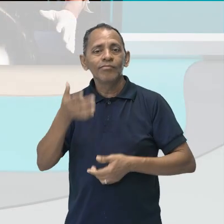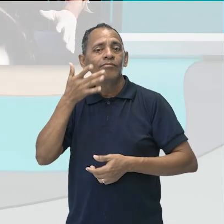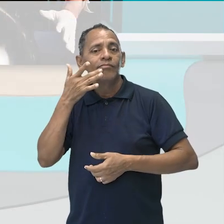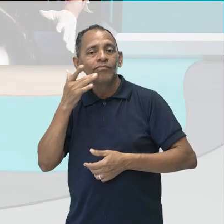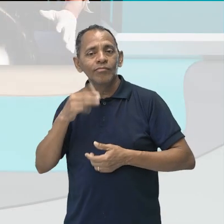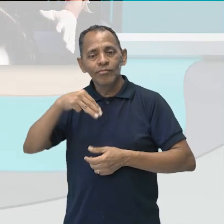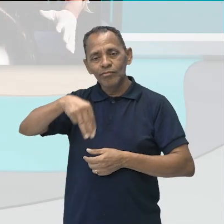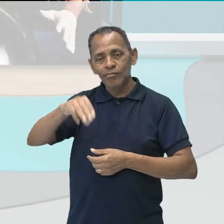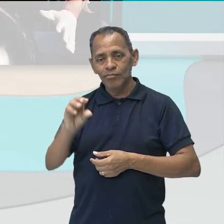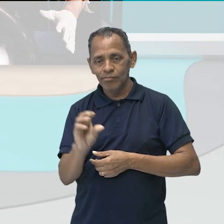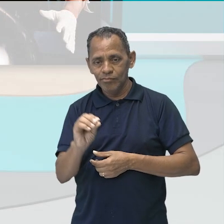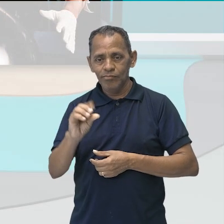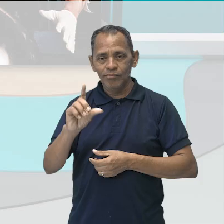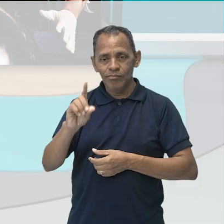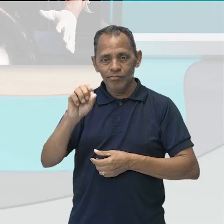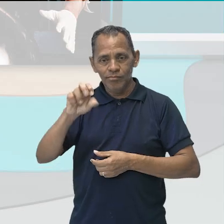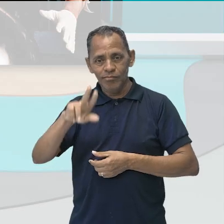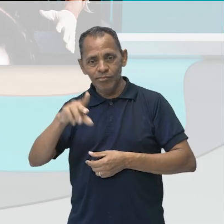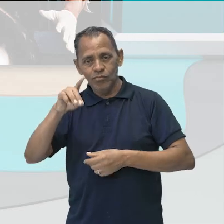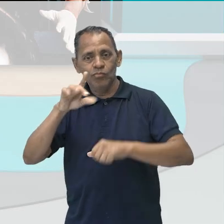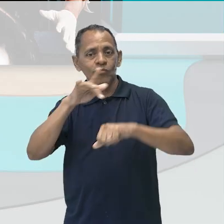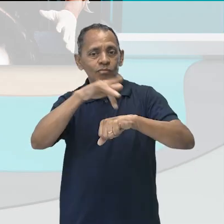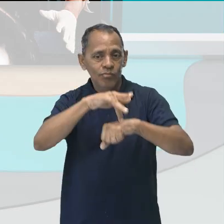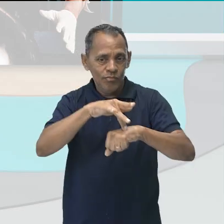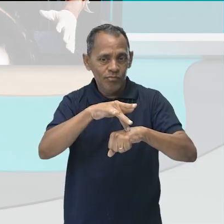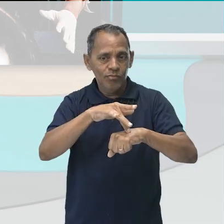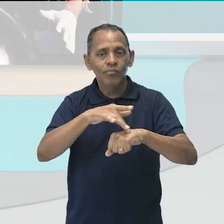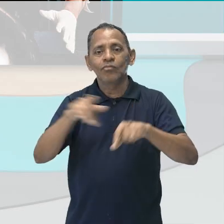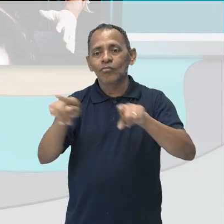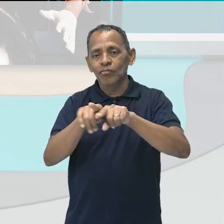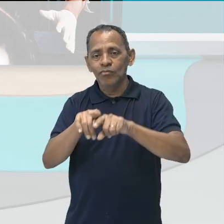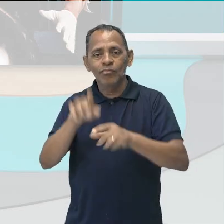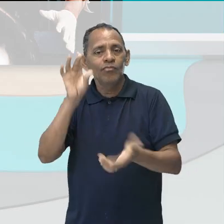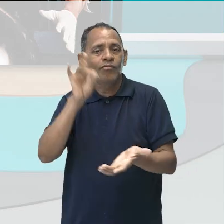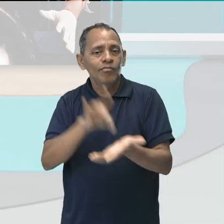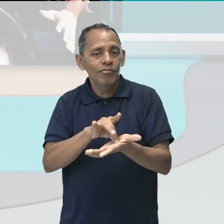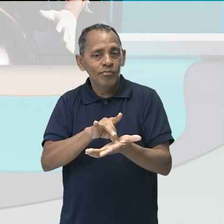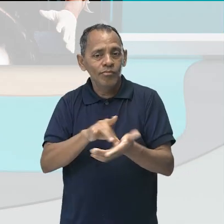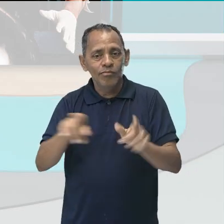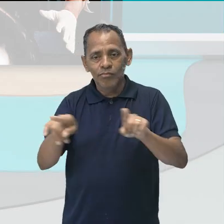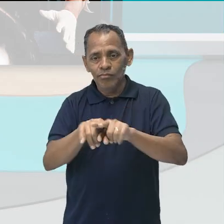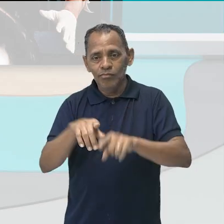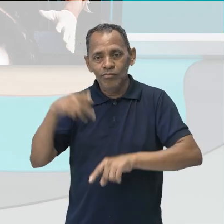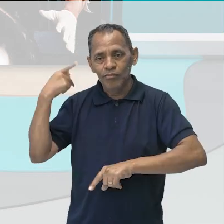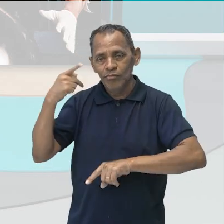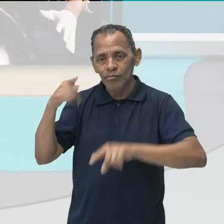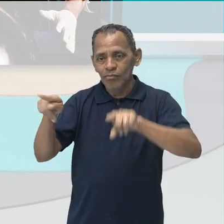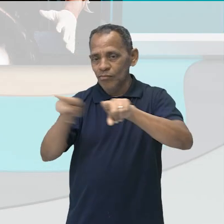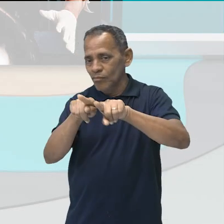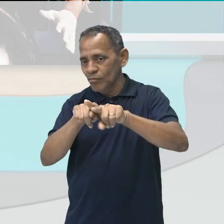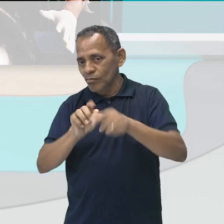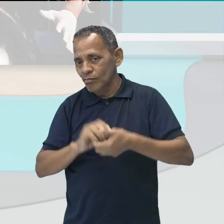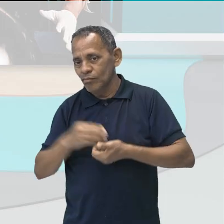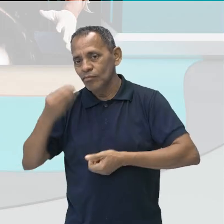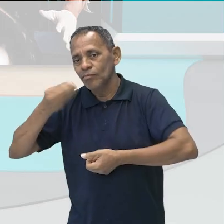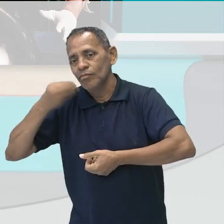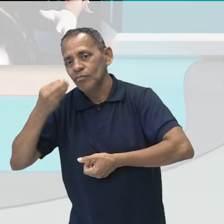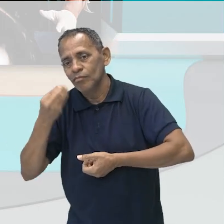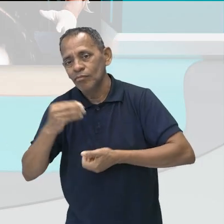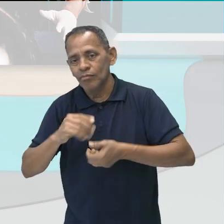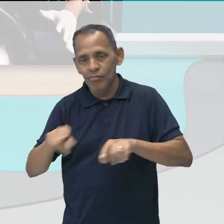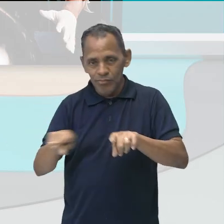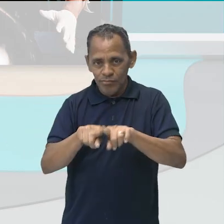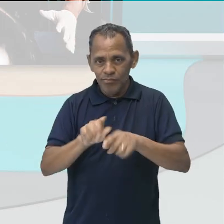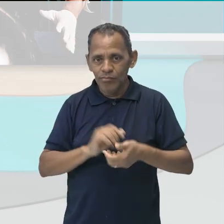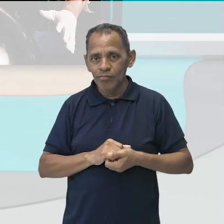moderno, ele engloba o teatro do absurdo, o teatro realista, o teatro político e o teatro